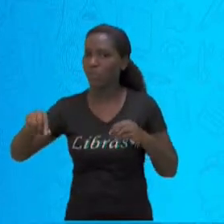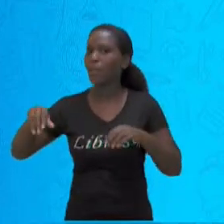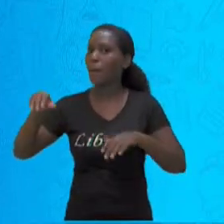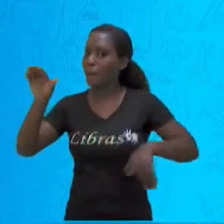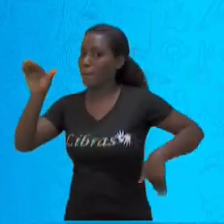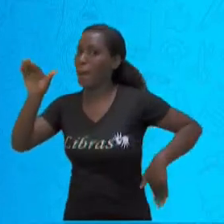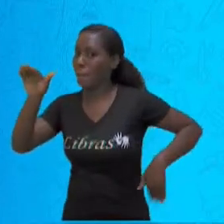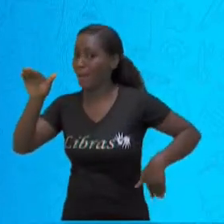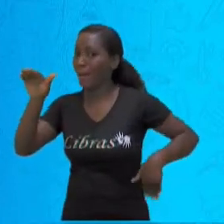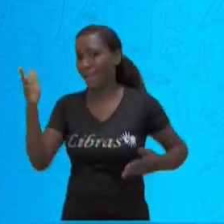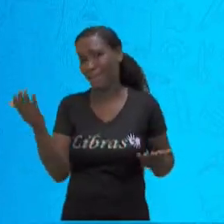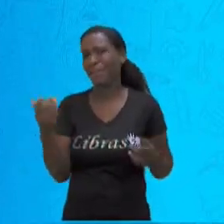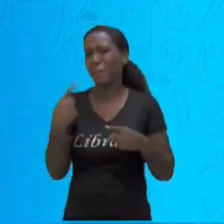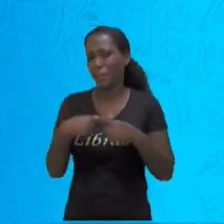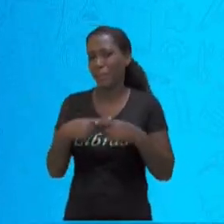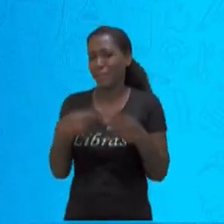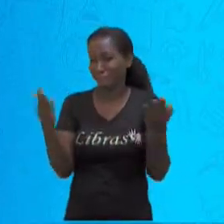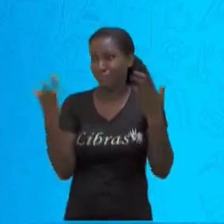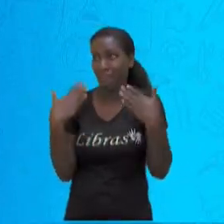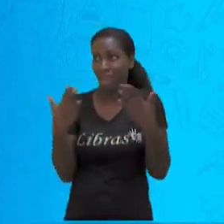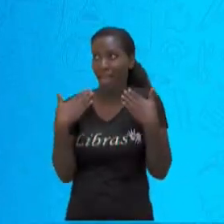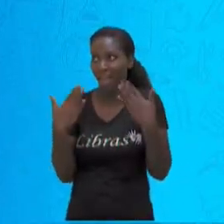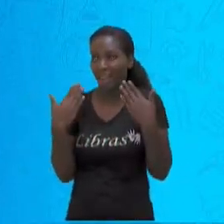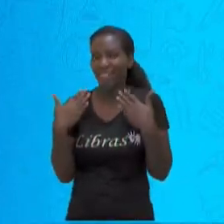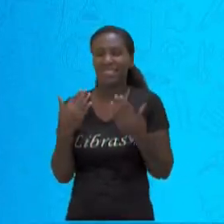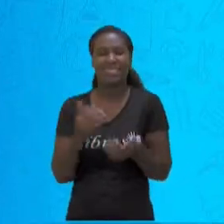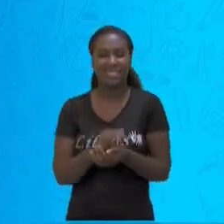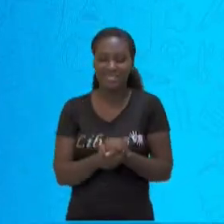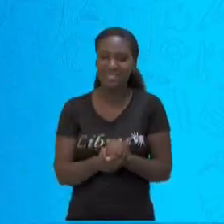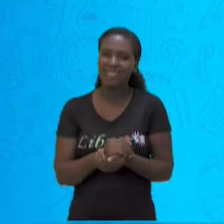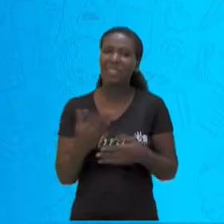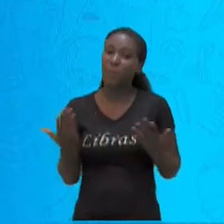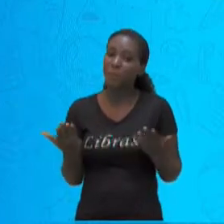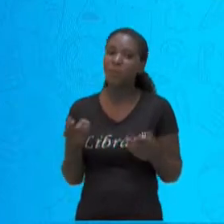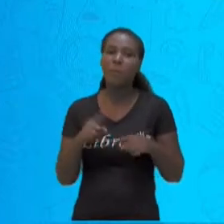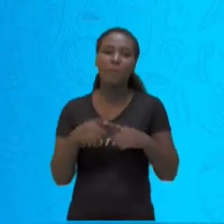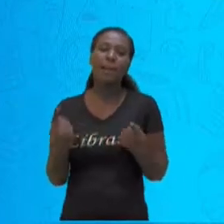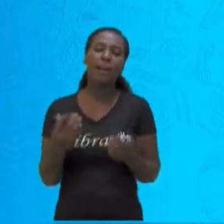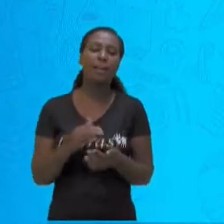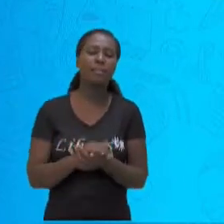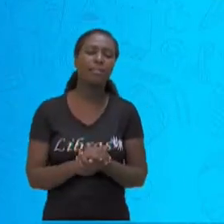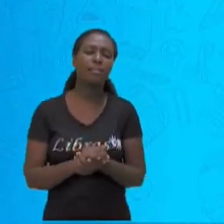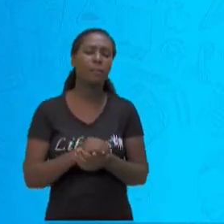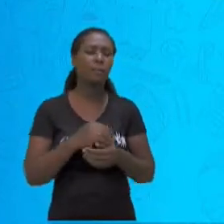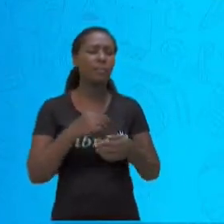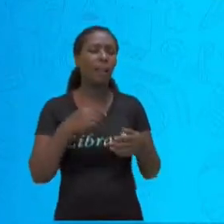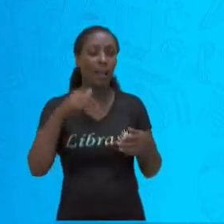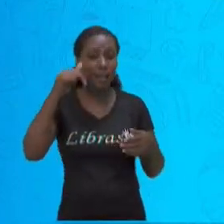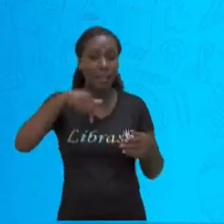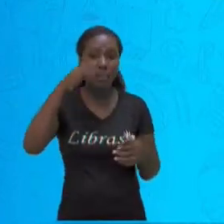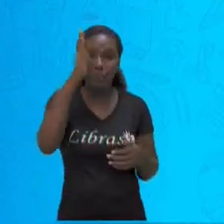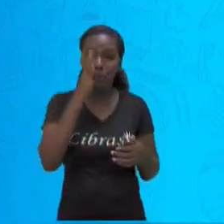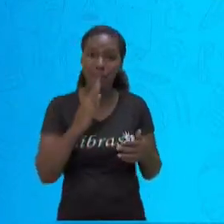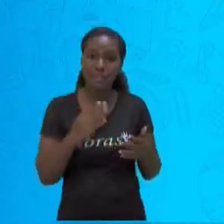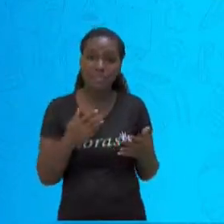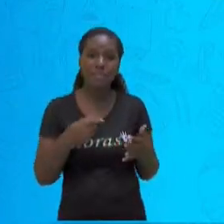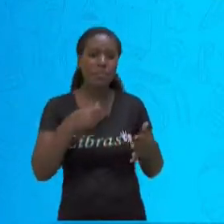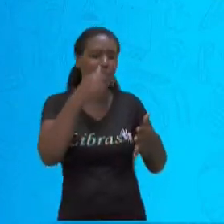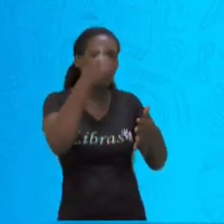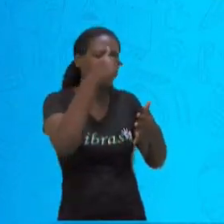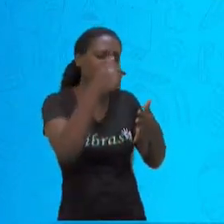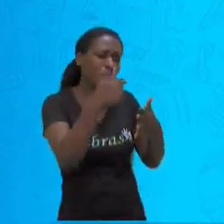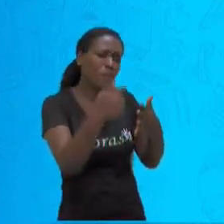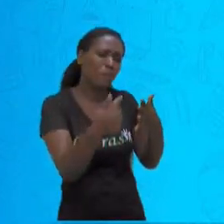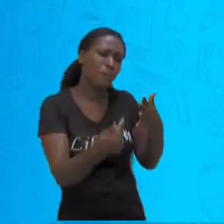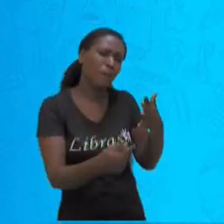Mas, vamos lá. Com tanta coisa nesse país tropical, a mandioca, a